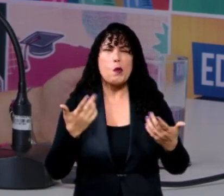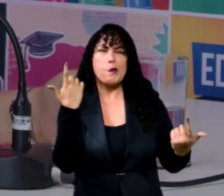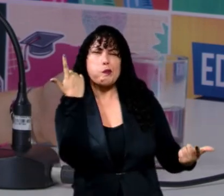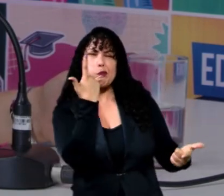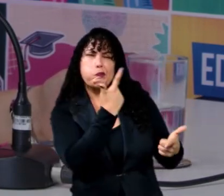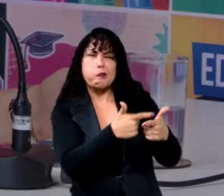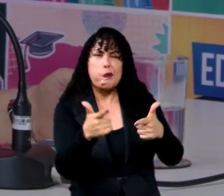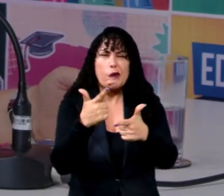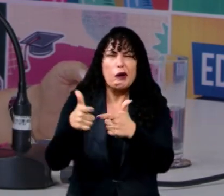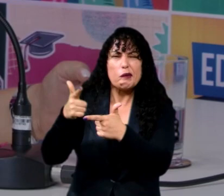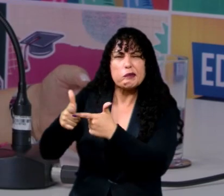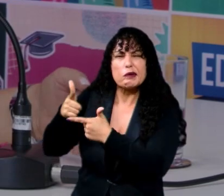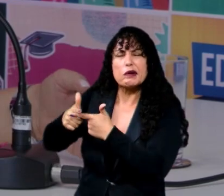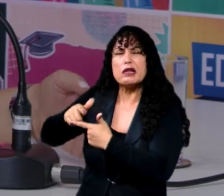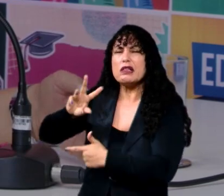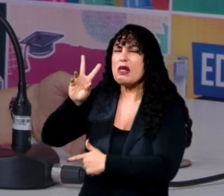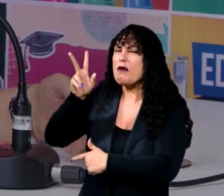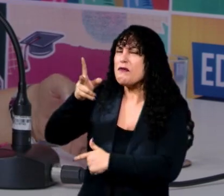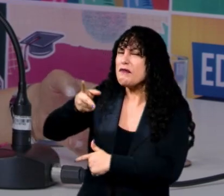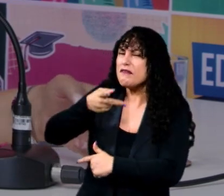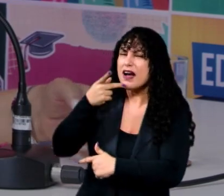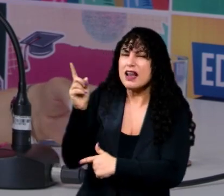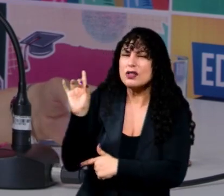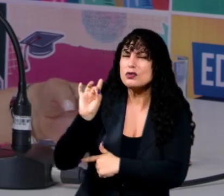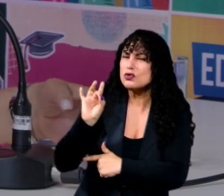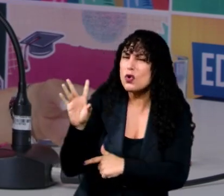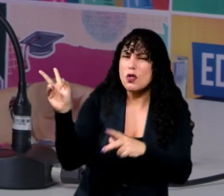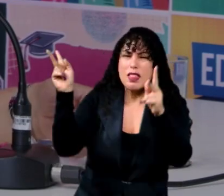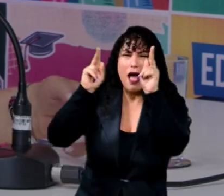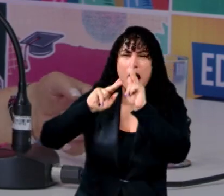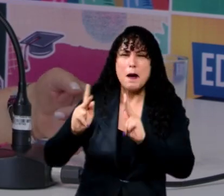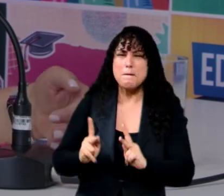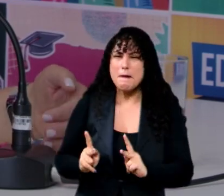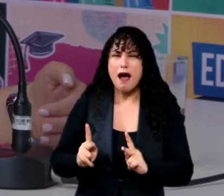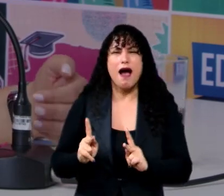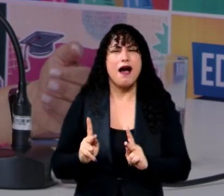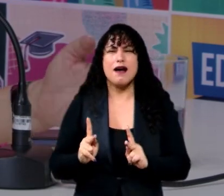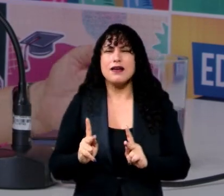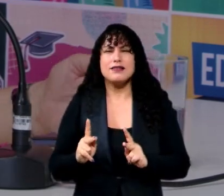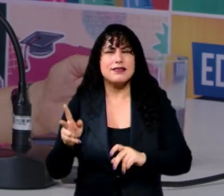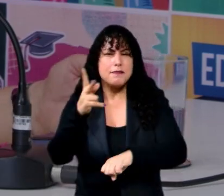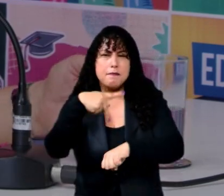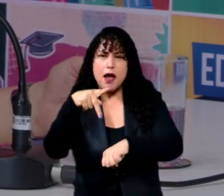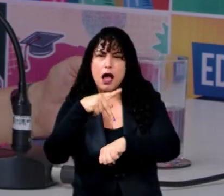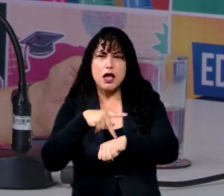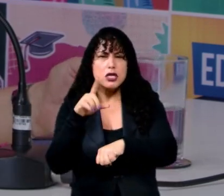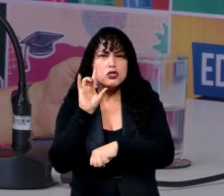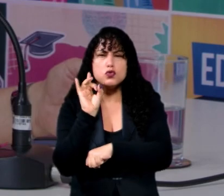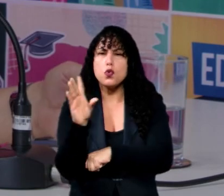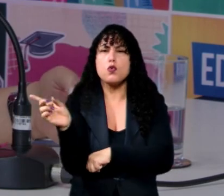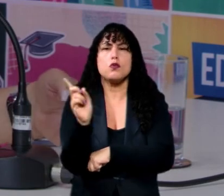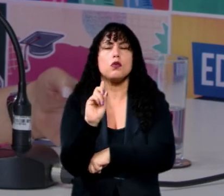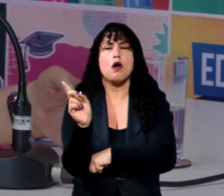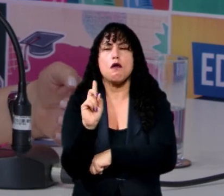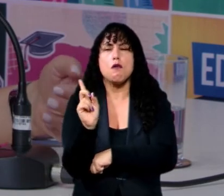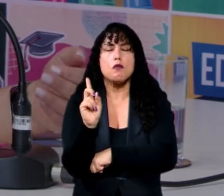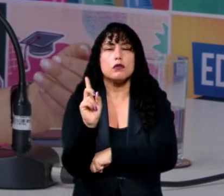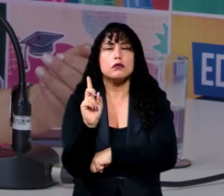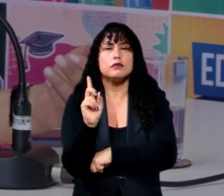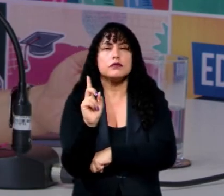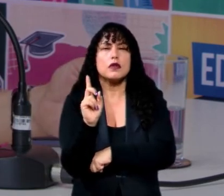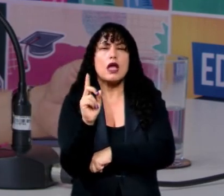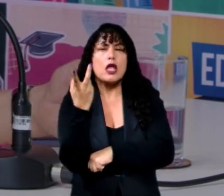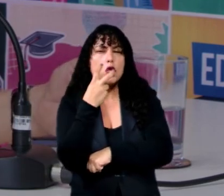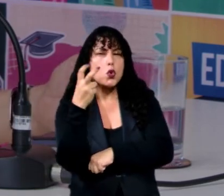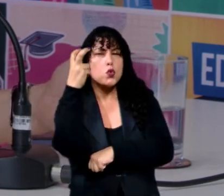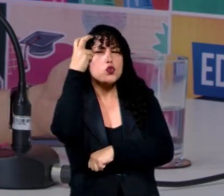conflitos. Que a gente não está falando da paz entre países apenas, né? Uhum.